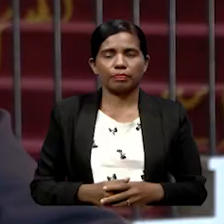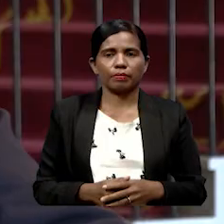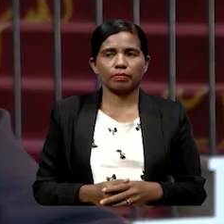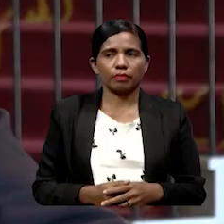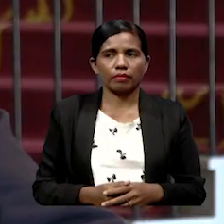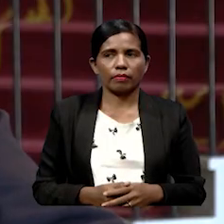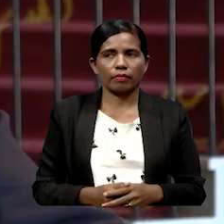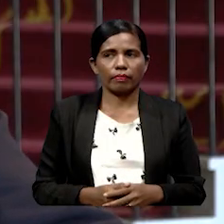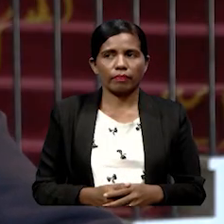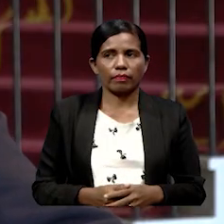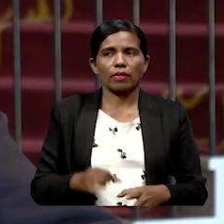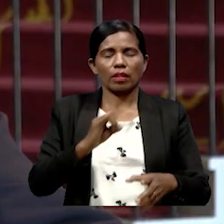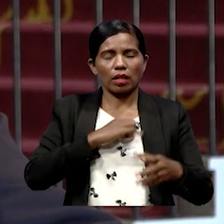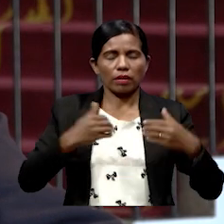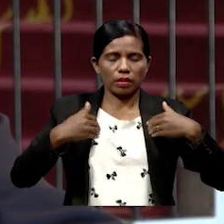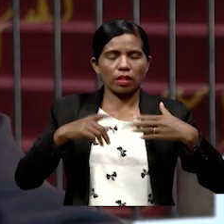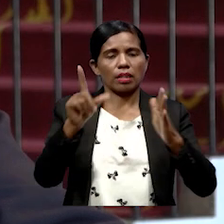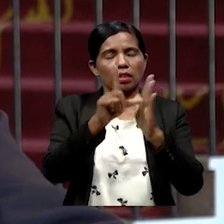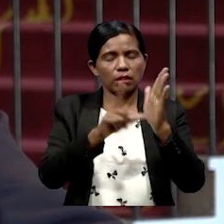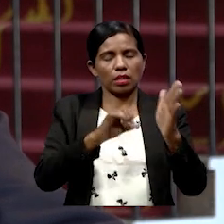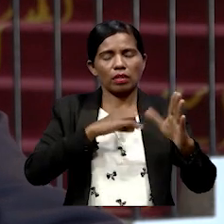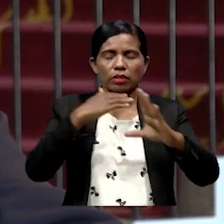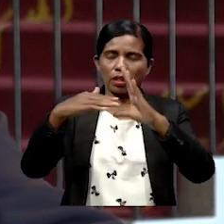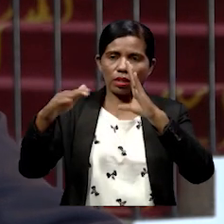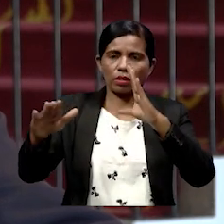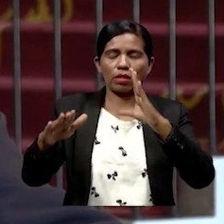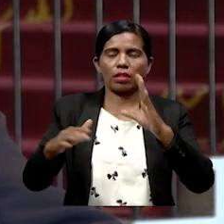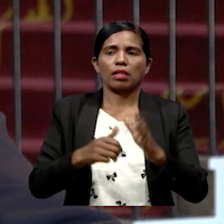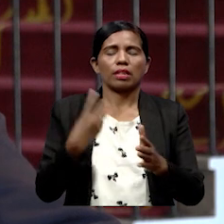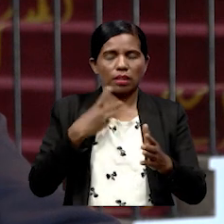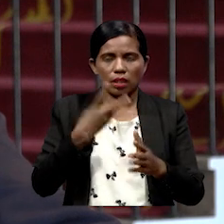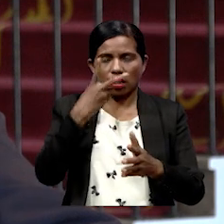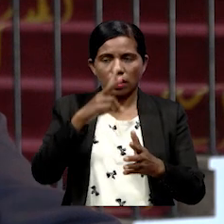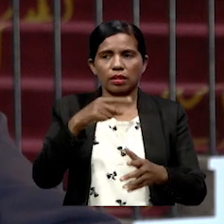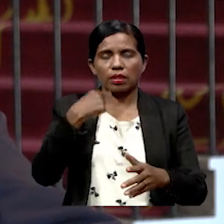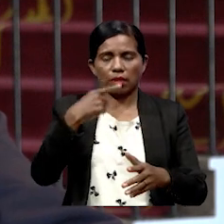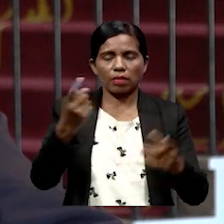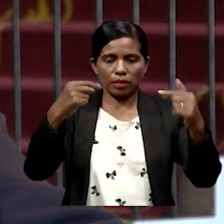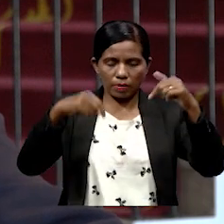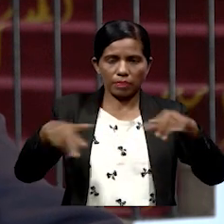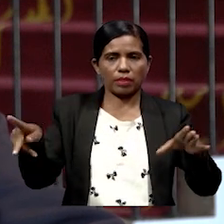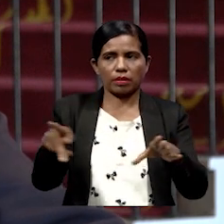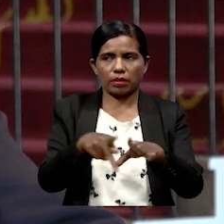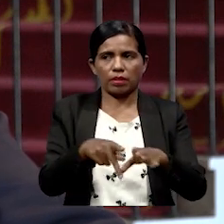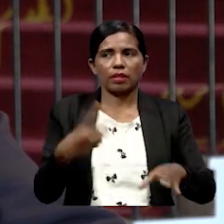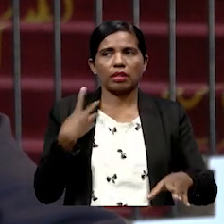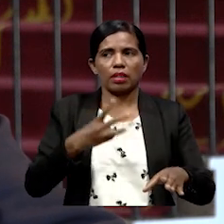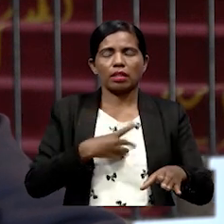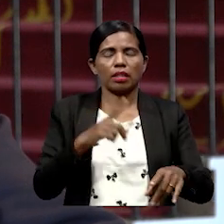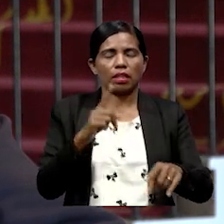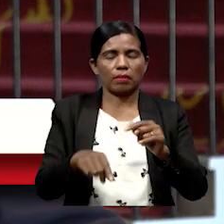Haula lan le mar lista mi ja waru kwa na balu. Ita haru eto ko se mak se mai. Tama ita lali ke